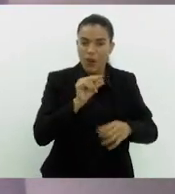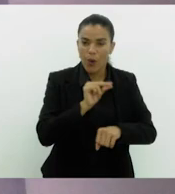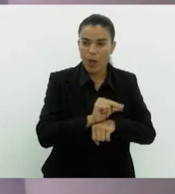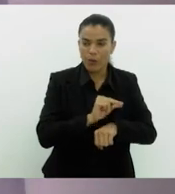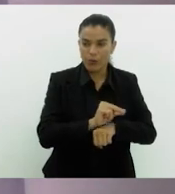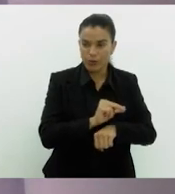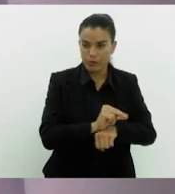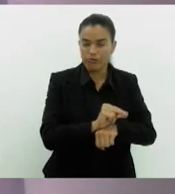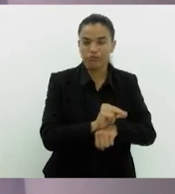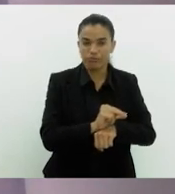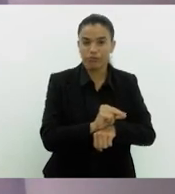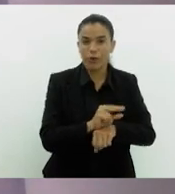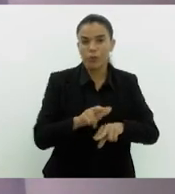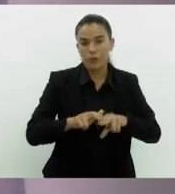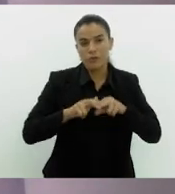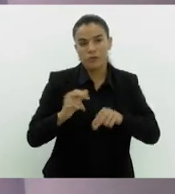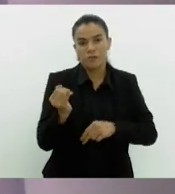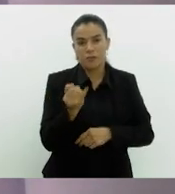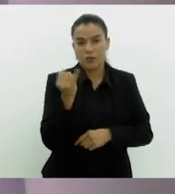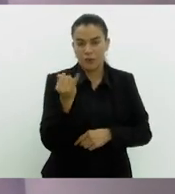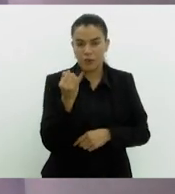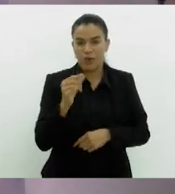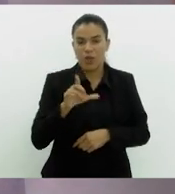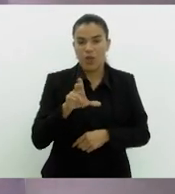Então, muito importante, Luísa,